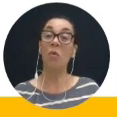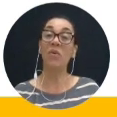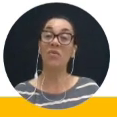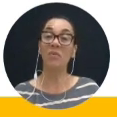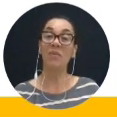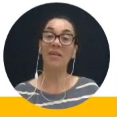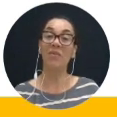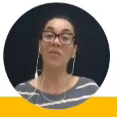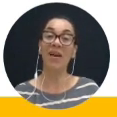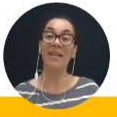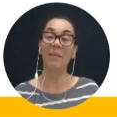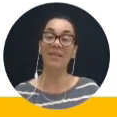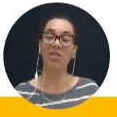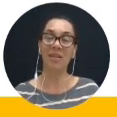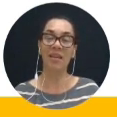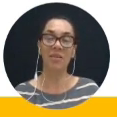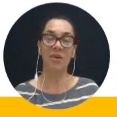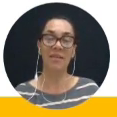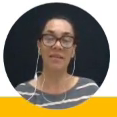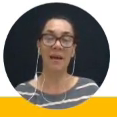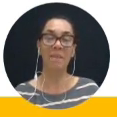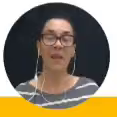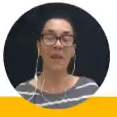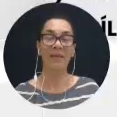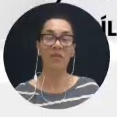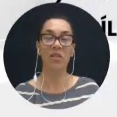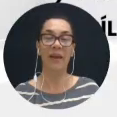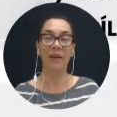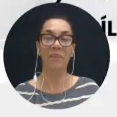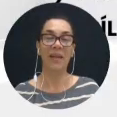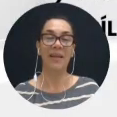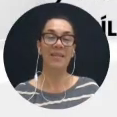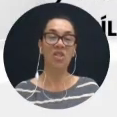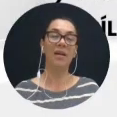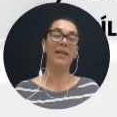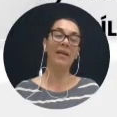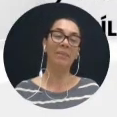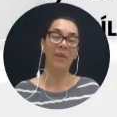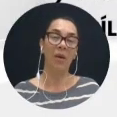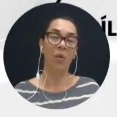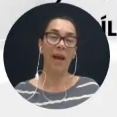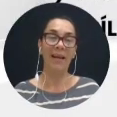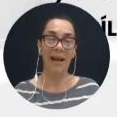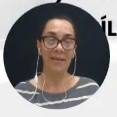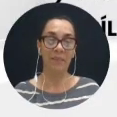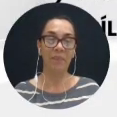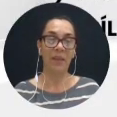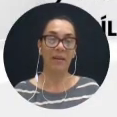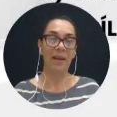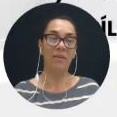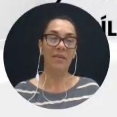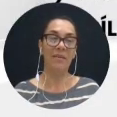vamos ver como isso vai estar presente nas questões, tá? Então, vejam bem, existe aqui uma